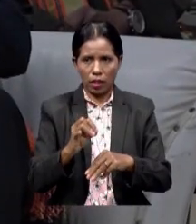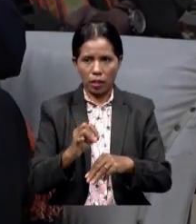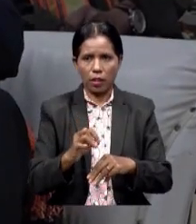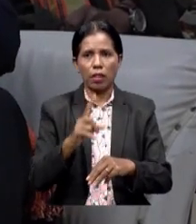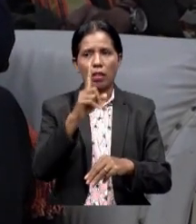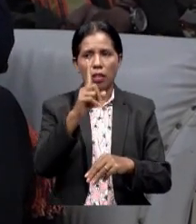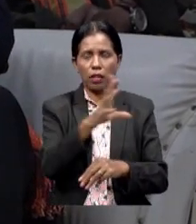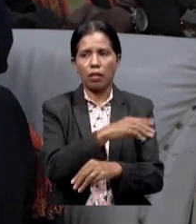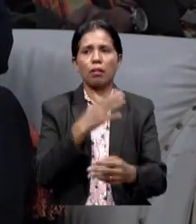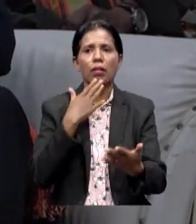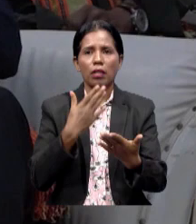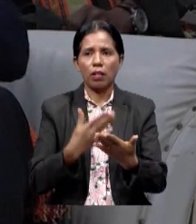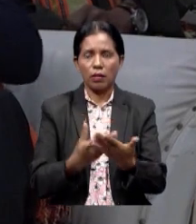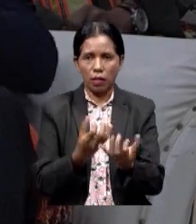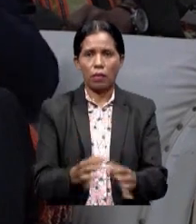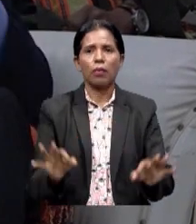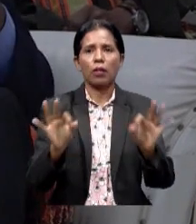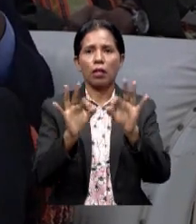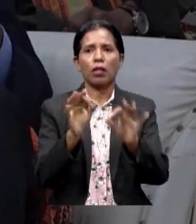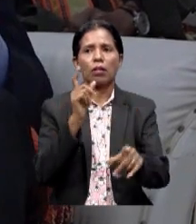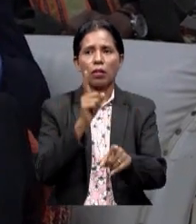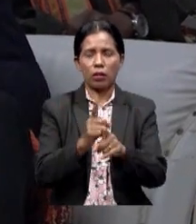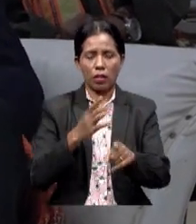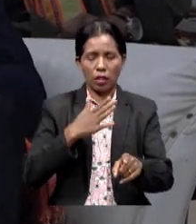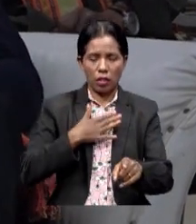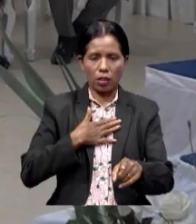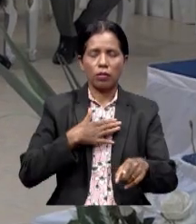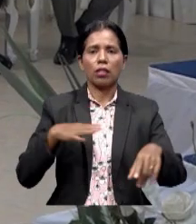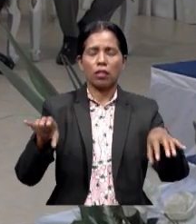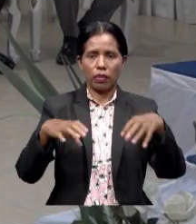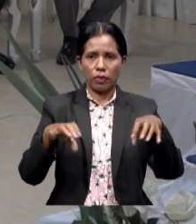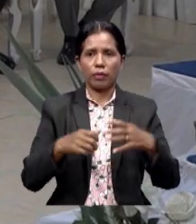ao digno importante teves e a hauni mandato